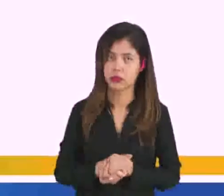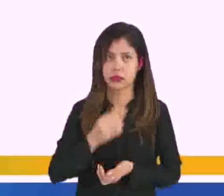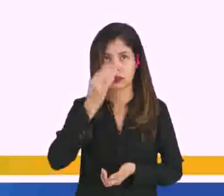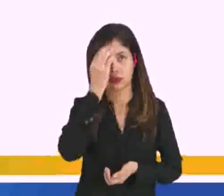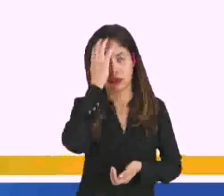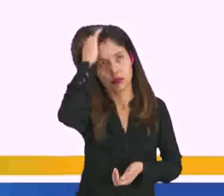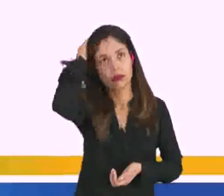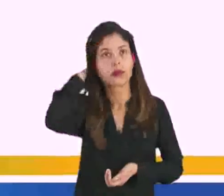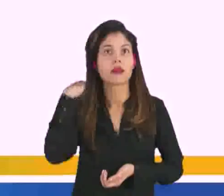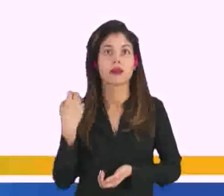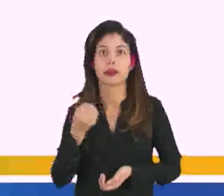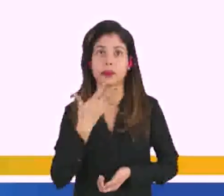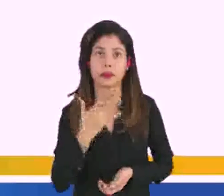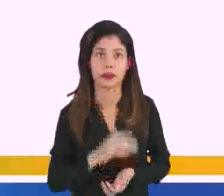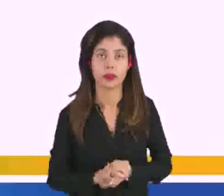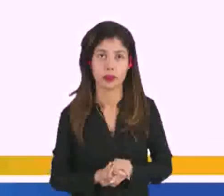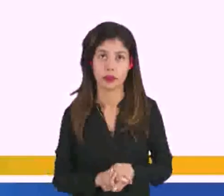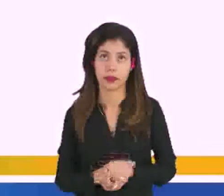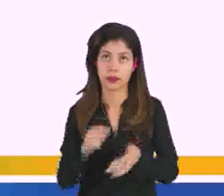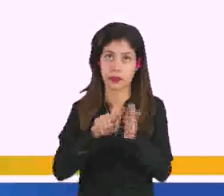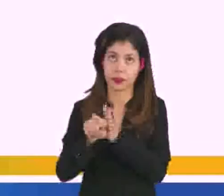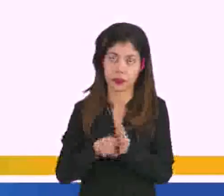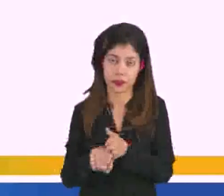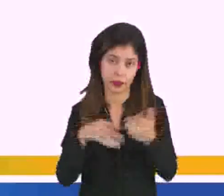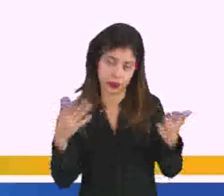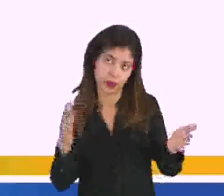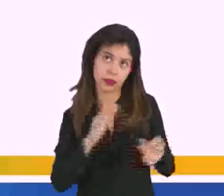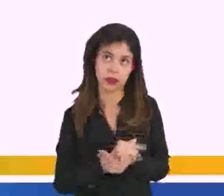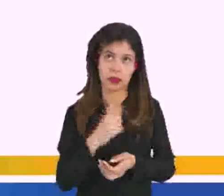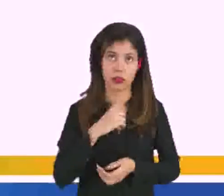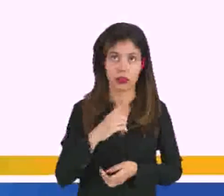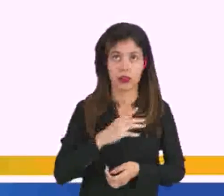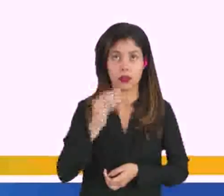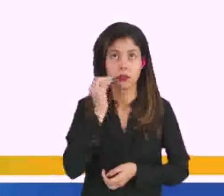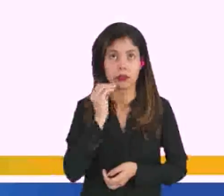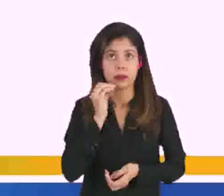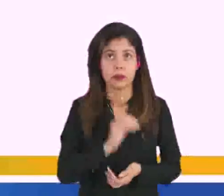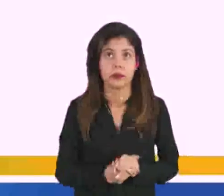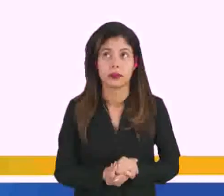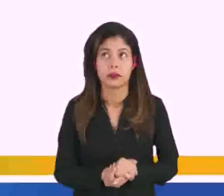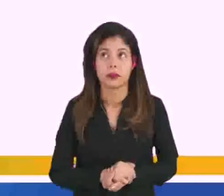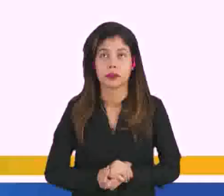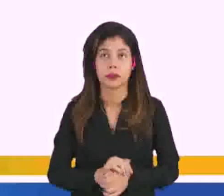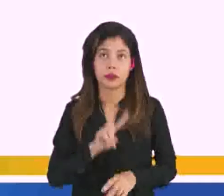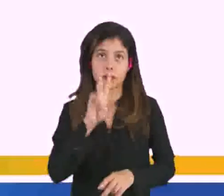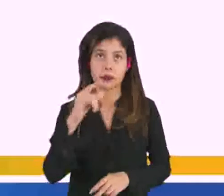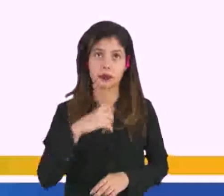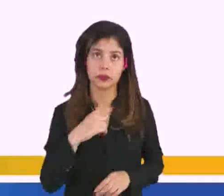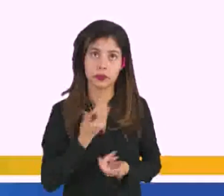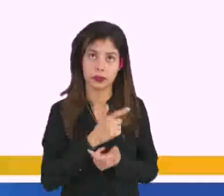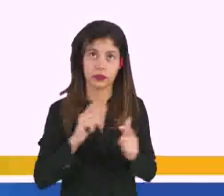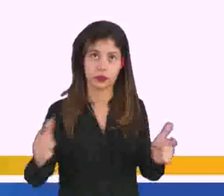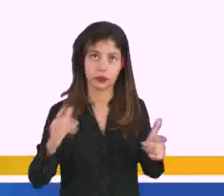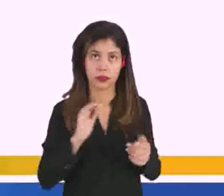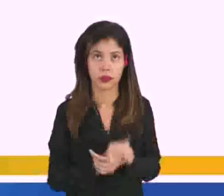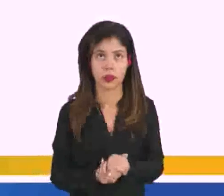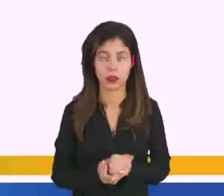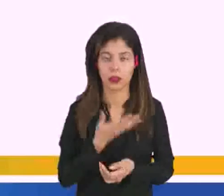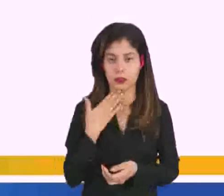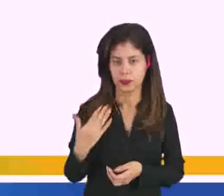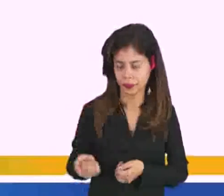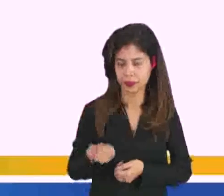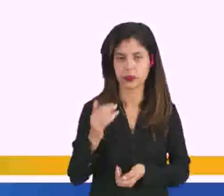estado de São Paulo? Bom, uma pesquisa, né, será tendenciosa, ou seja, vai tender